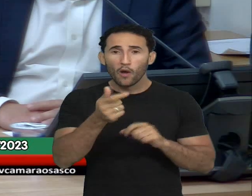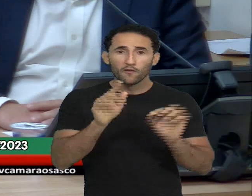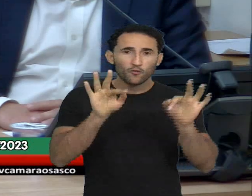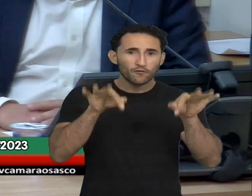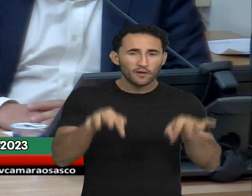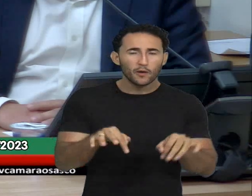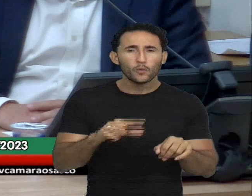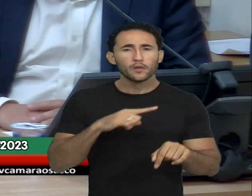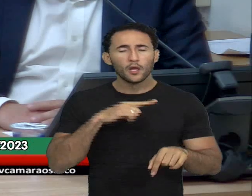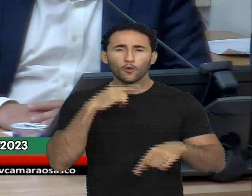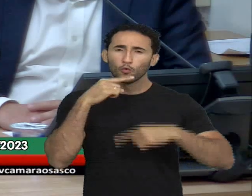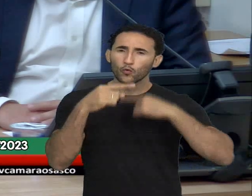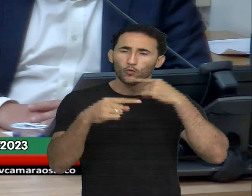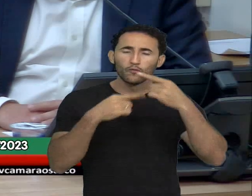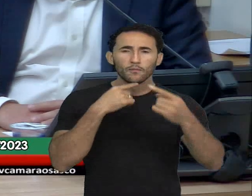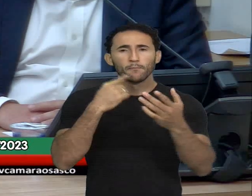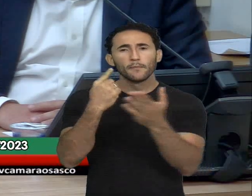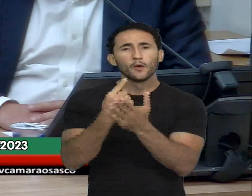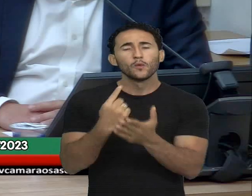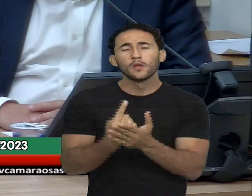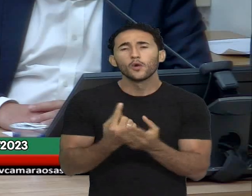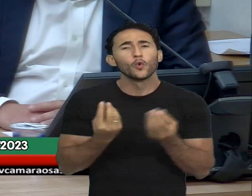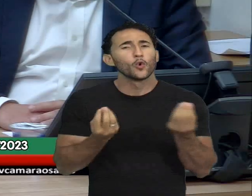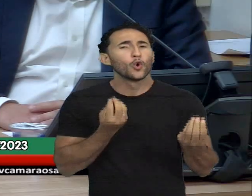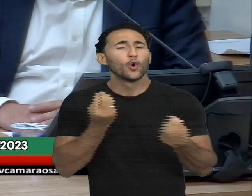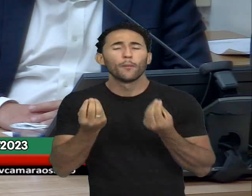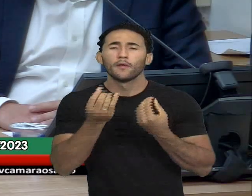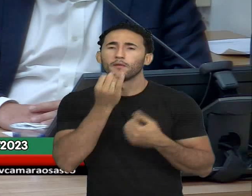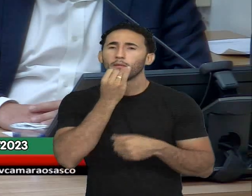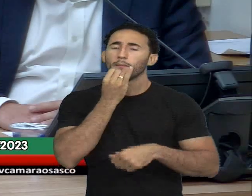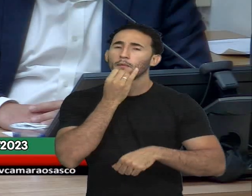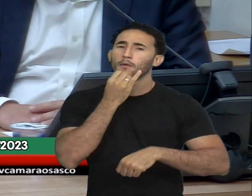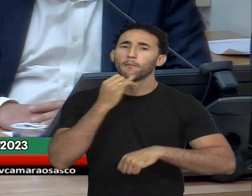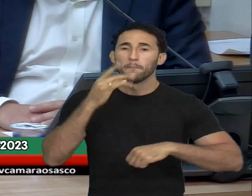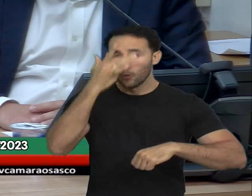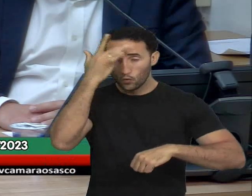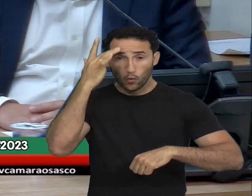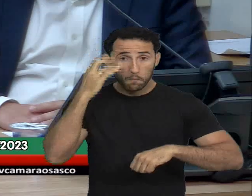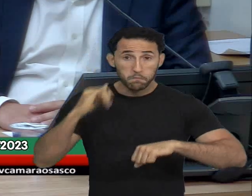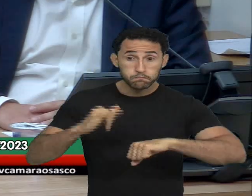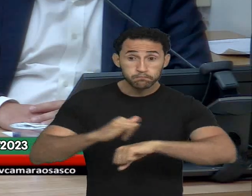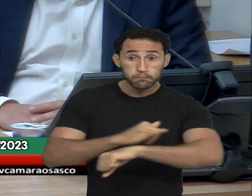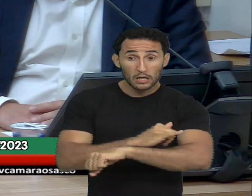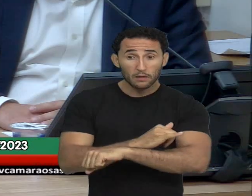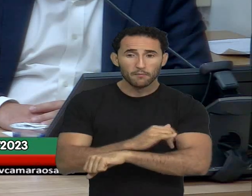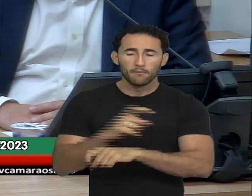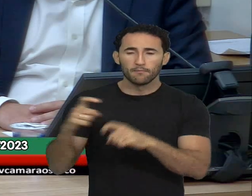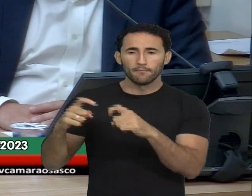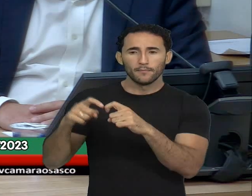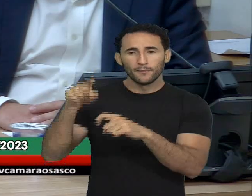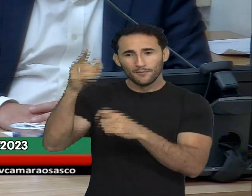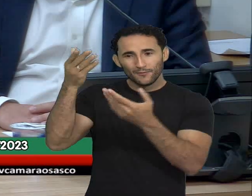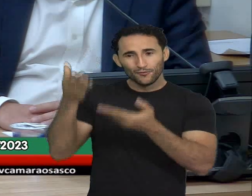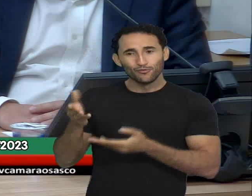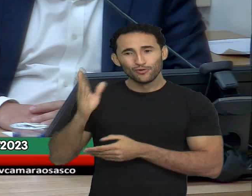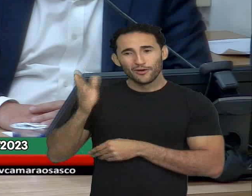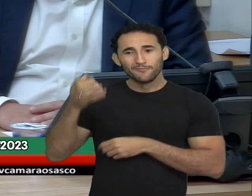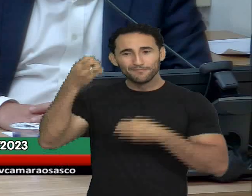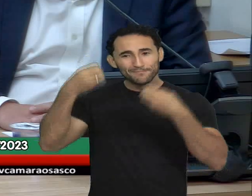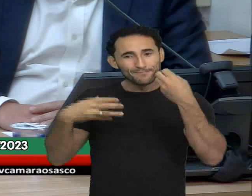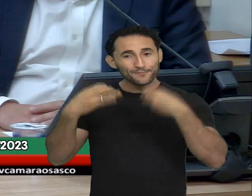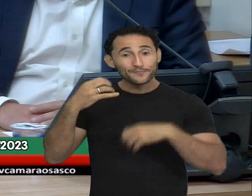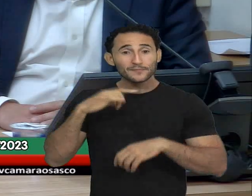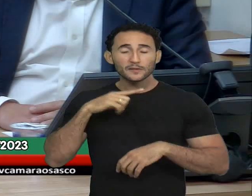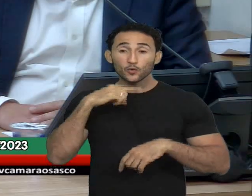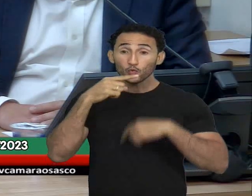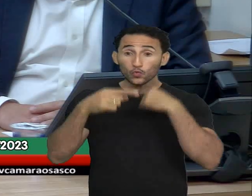estão perguntando, né, também sobre a obesidade, mas o doutor aqui já falou sobre a obesidade. E depois das perguntas que tiver, nós